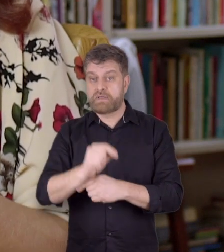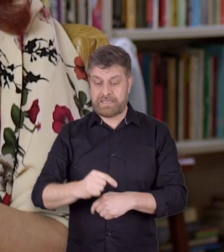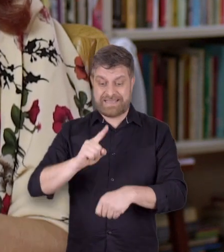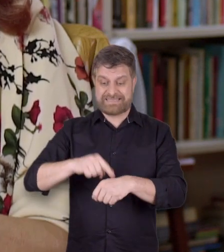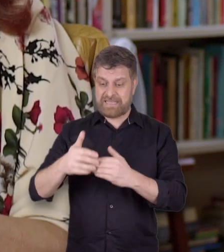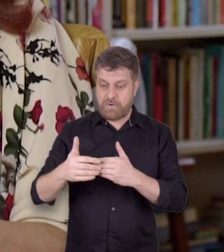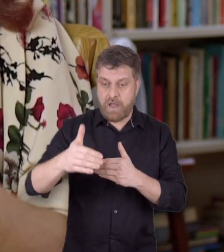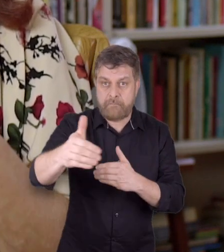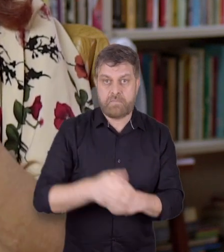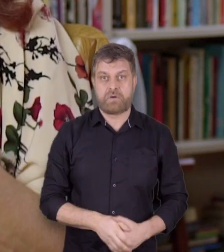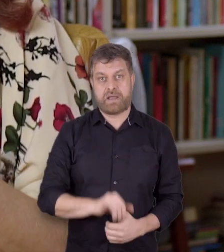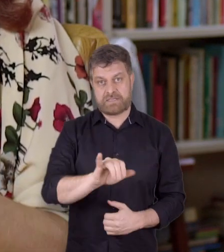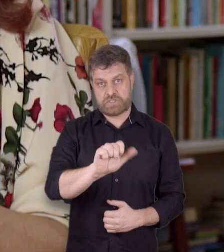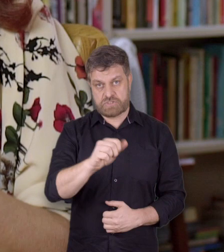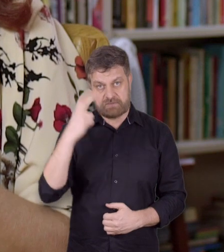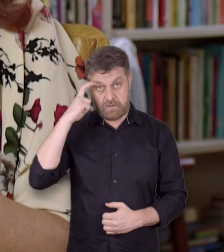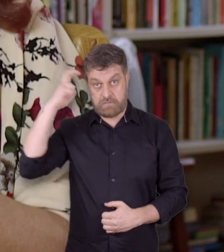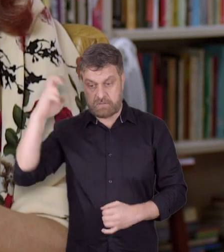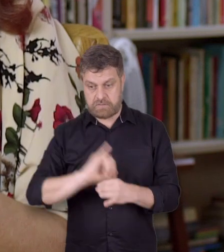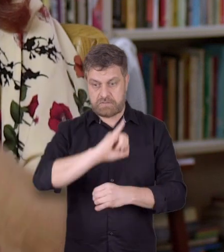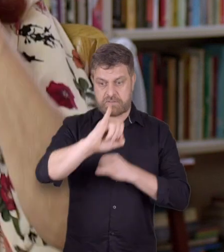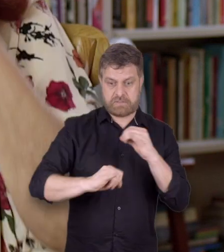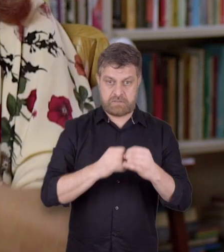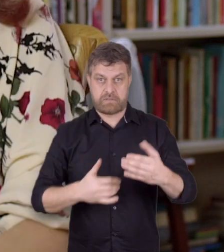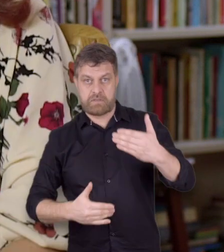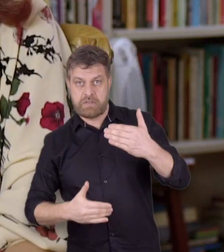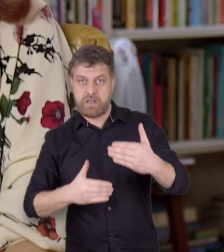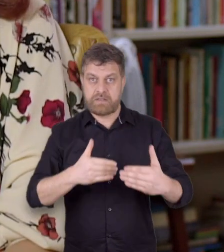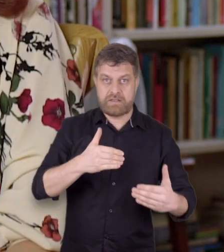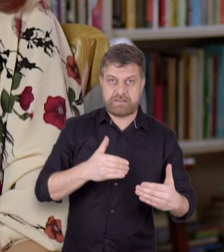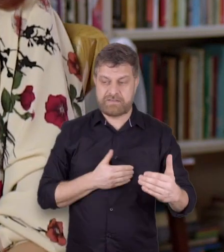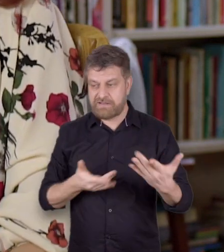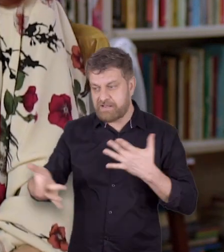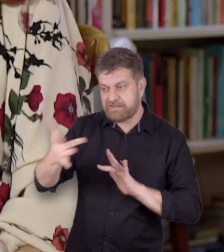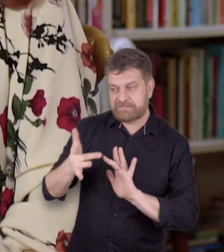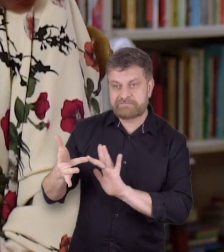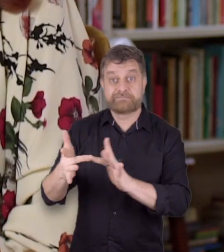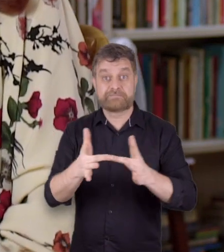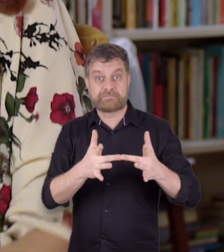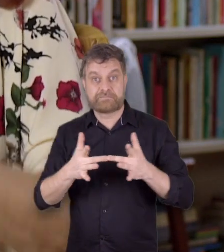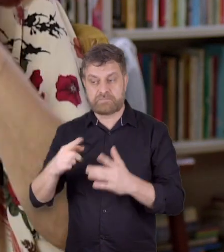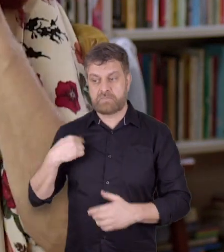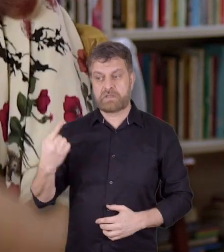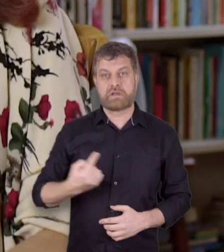inteligência artificial está colocando para nós de